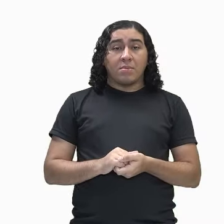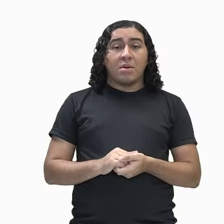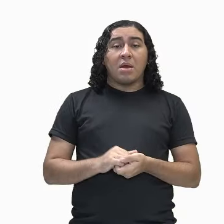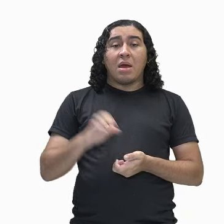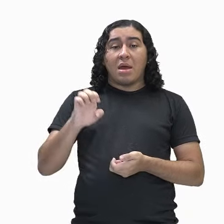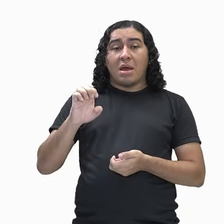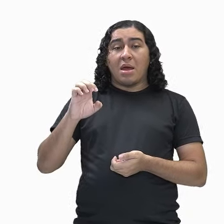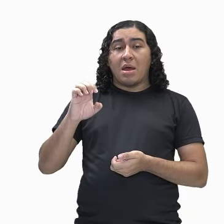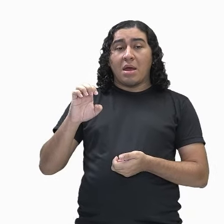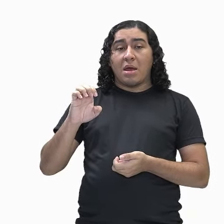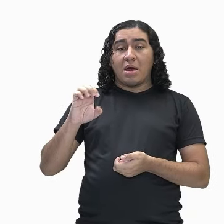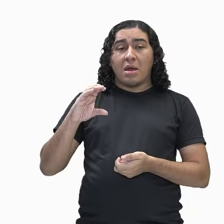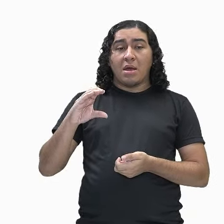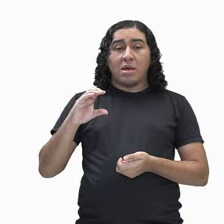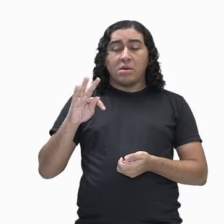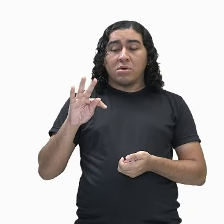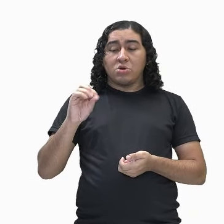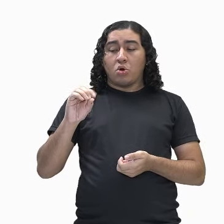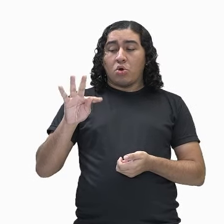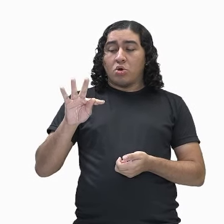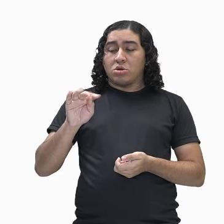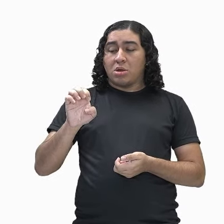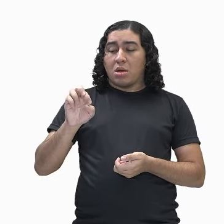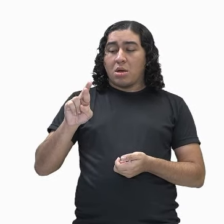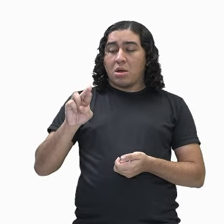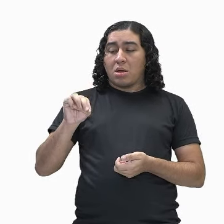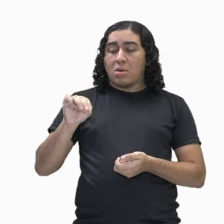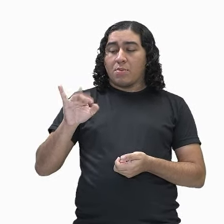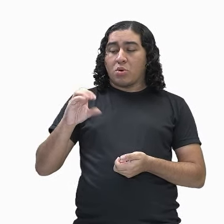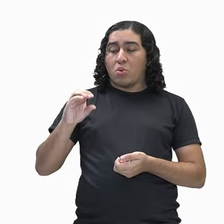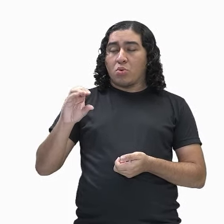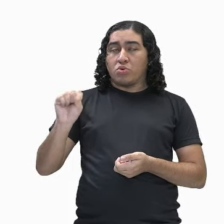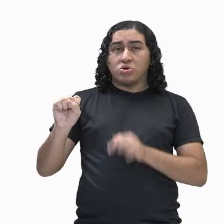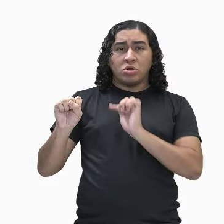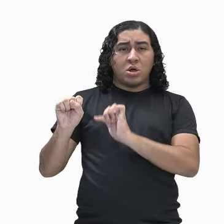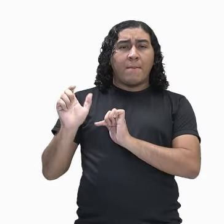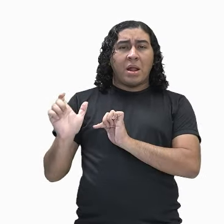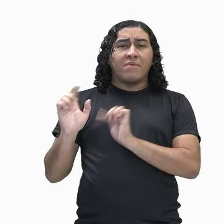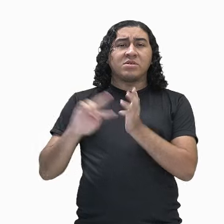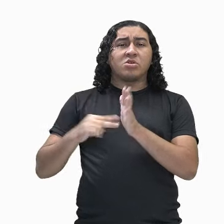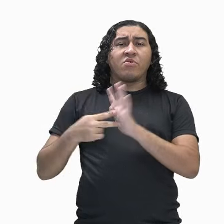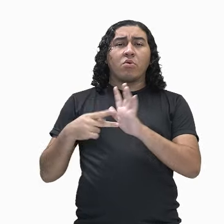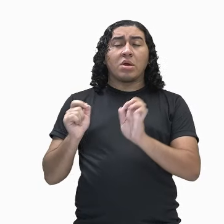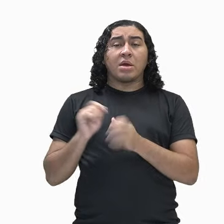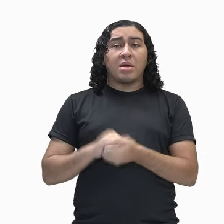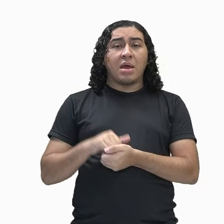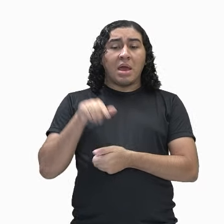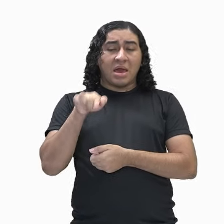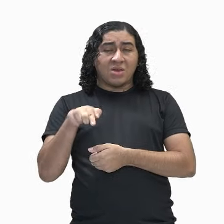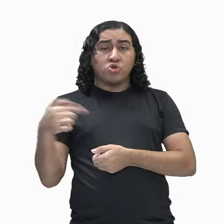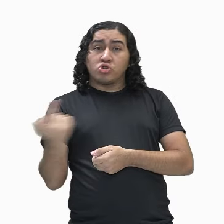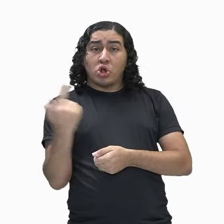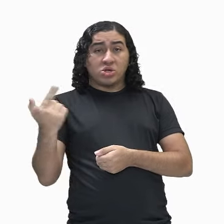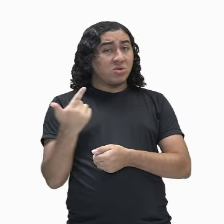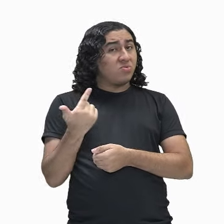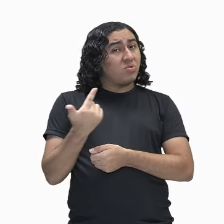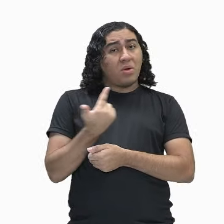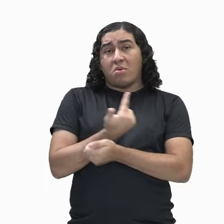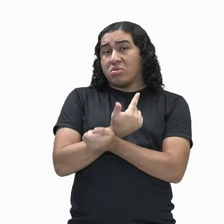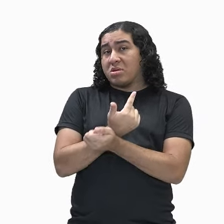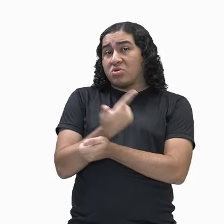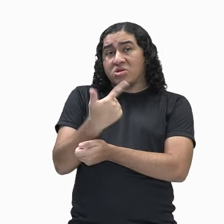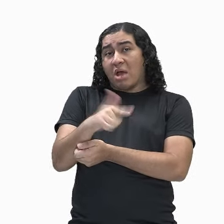ectotérmicos, né? Quando a gente fala que eles são ectotérmicos, é que eles não conseguem manter a temperatura corporal.